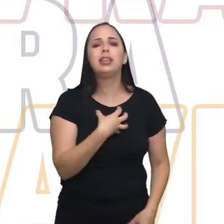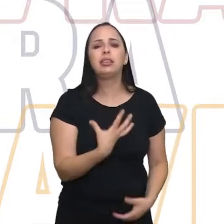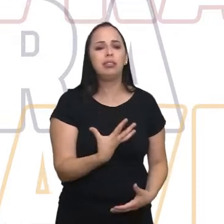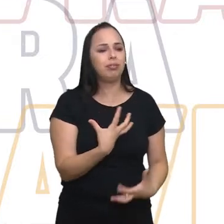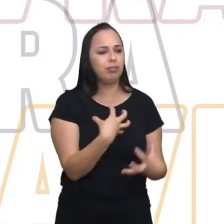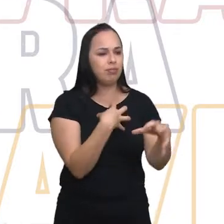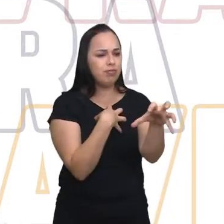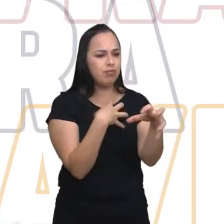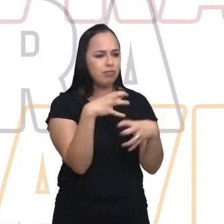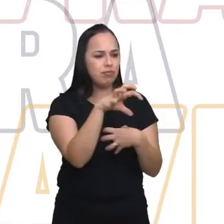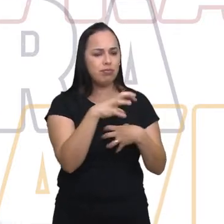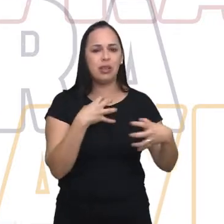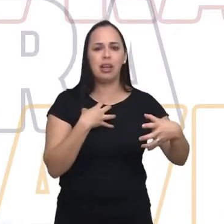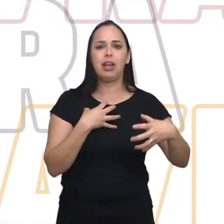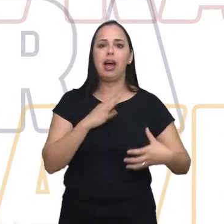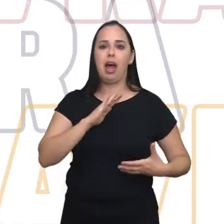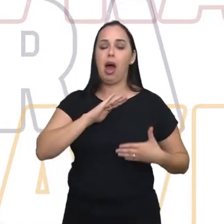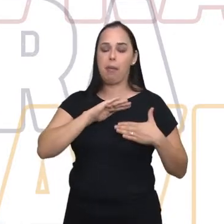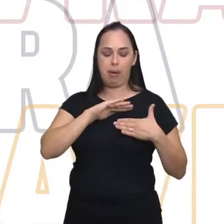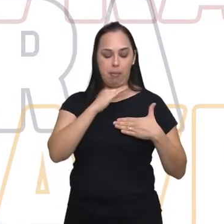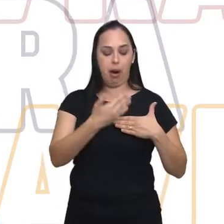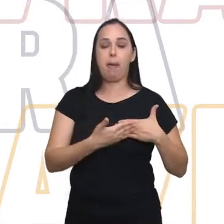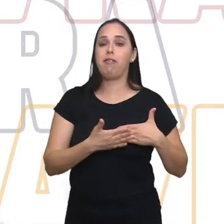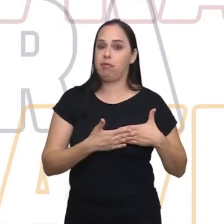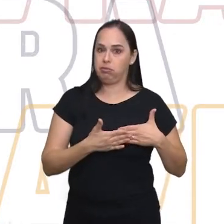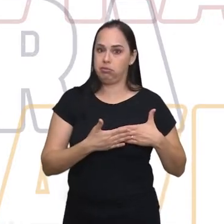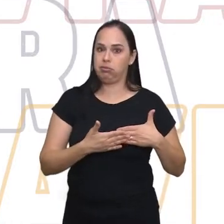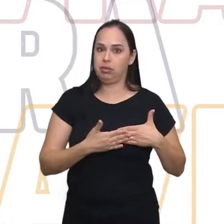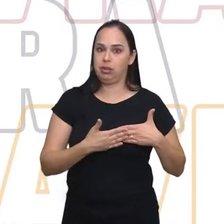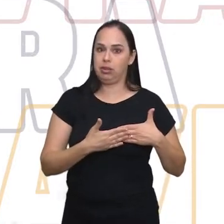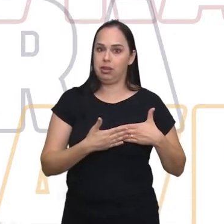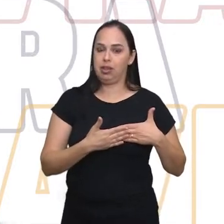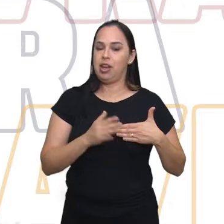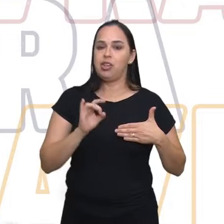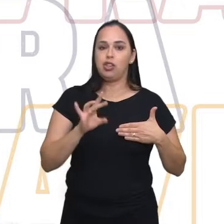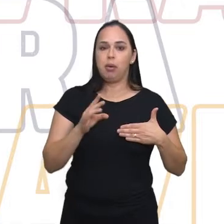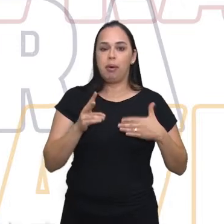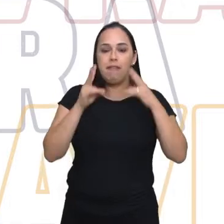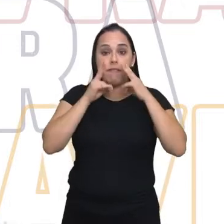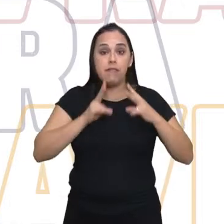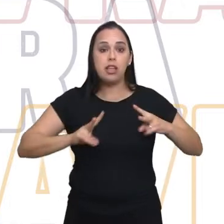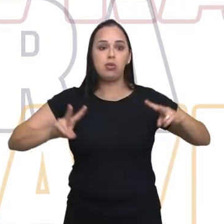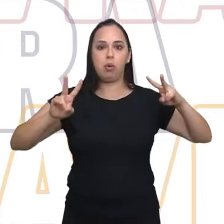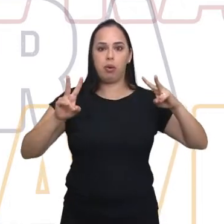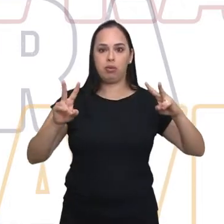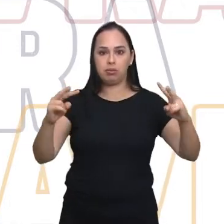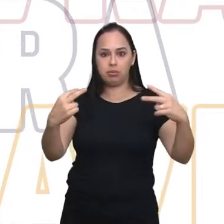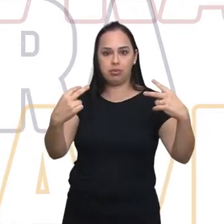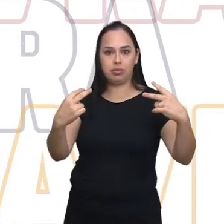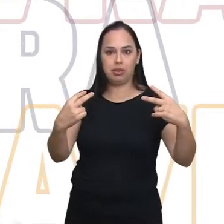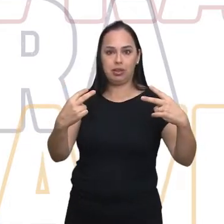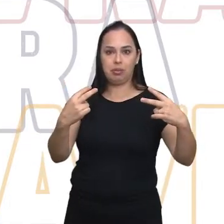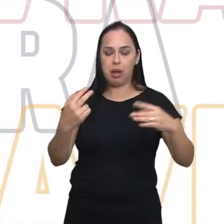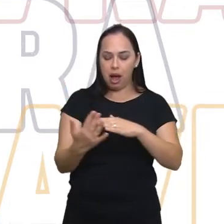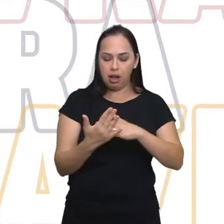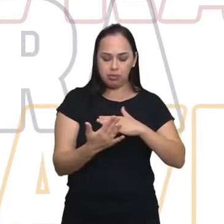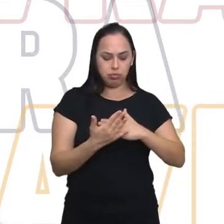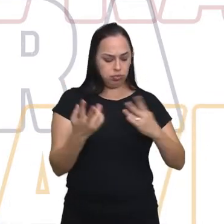recolocação externa, né, que é uma prótese externa, para recompor o visual, é